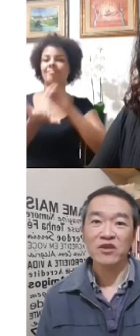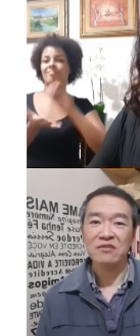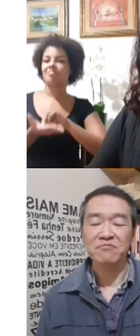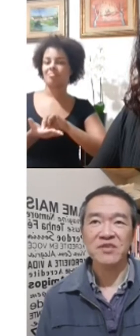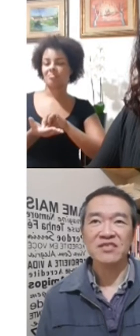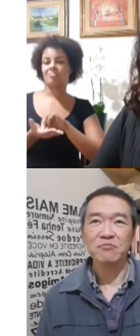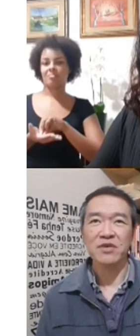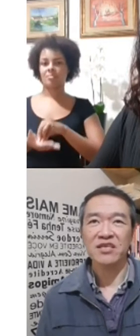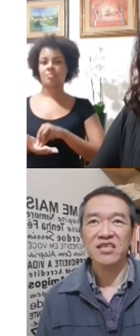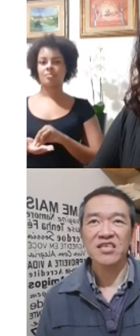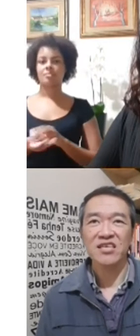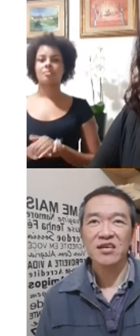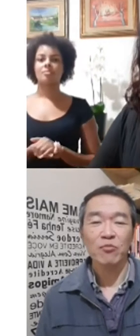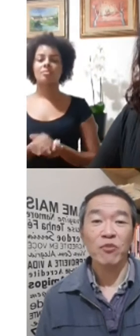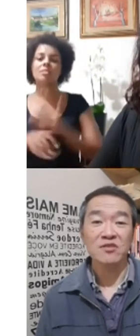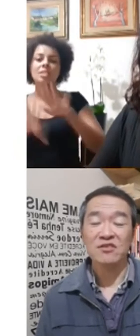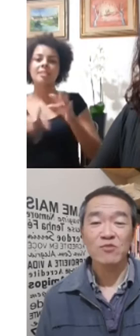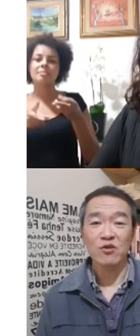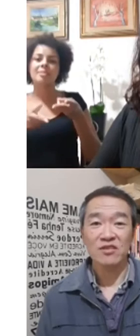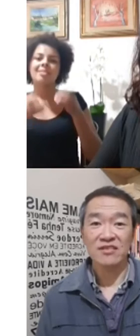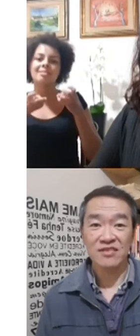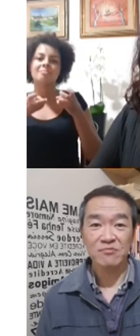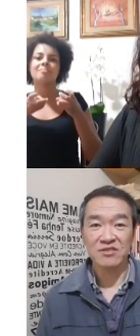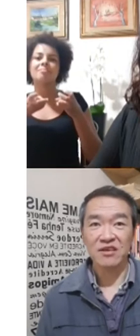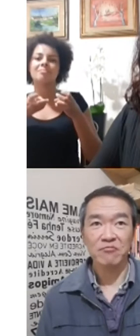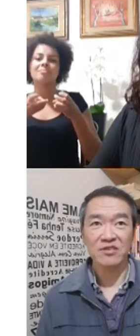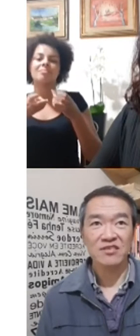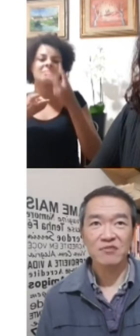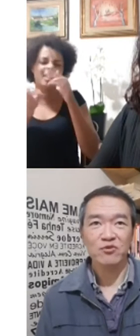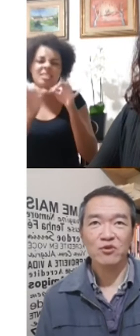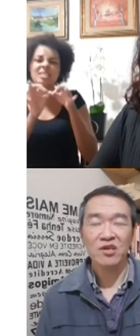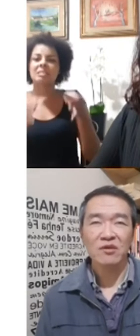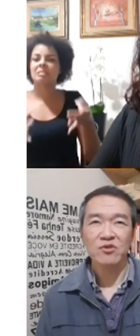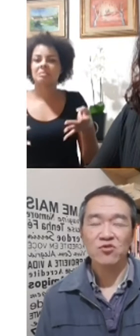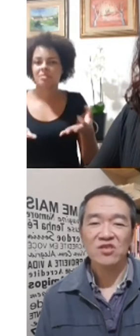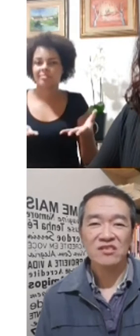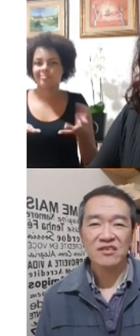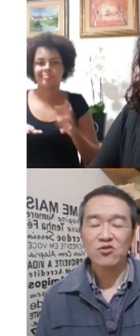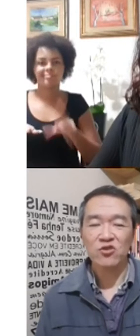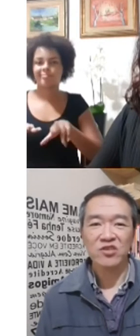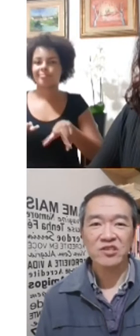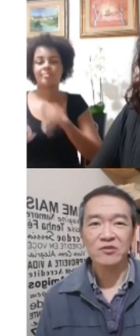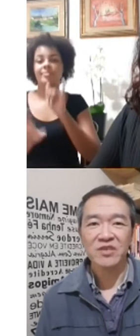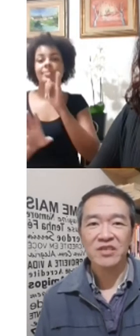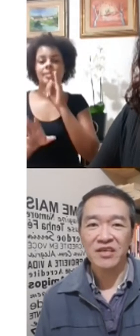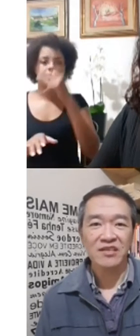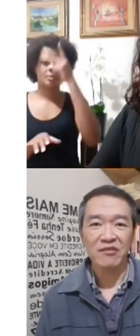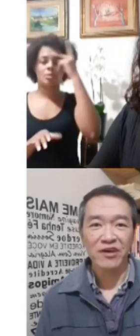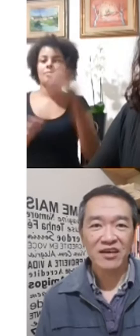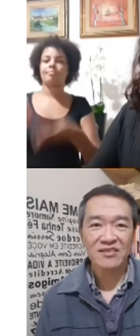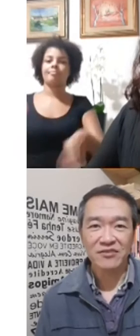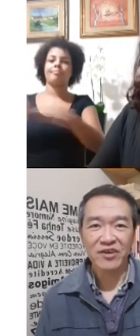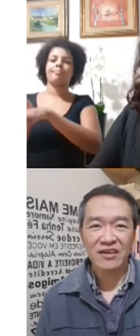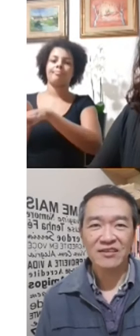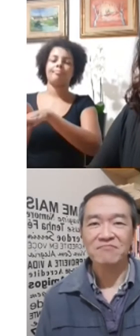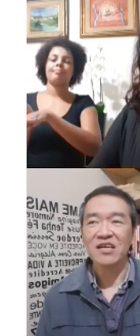eles podem perceber que possa ser uma coisa simples, né? Por exemplo, pessoas que estacionam, né, na